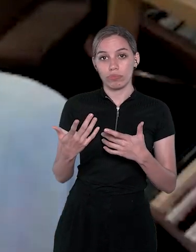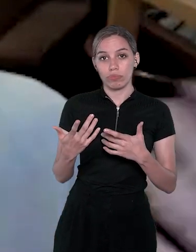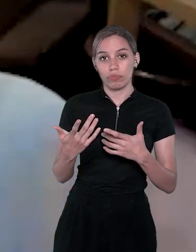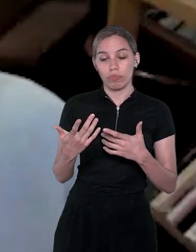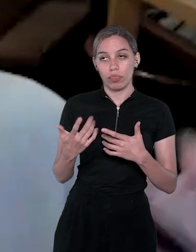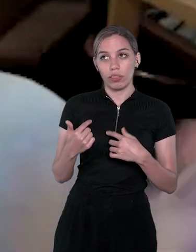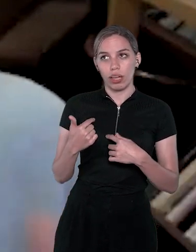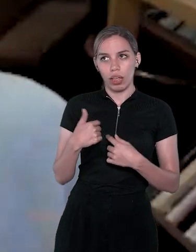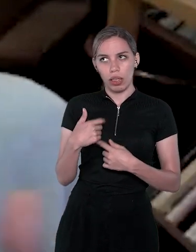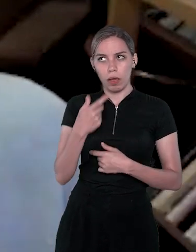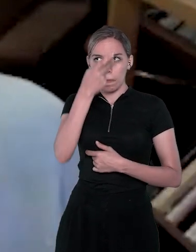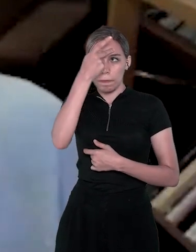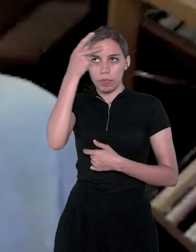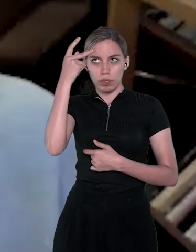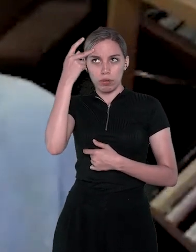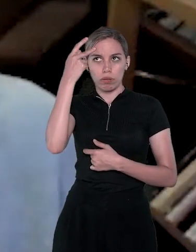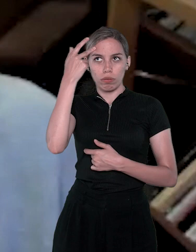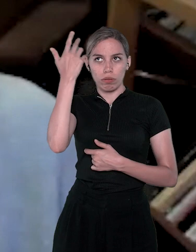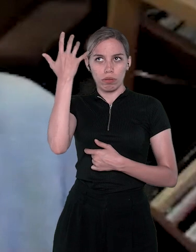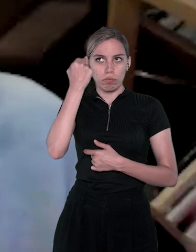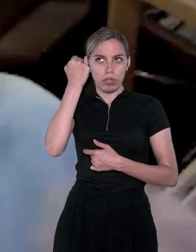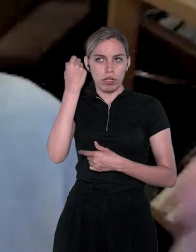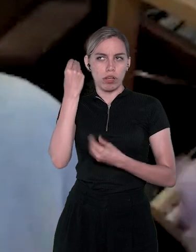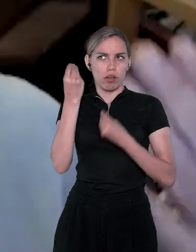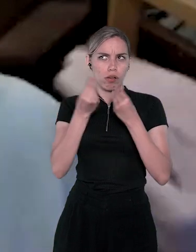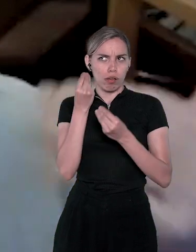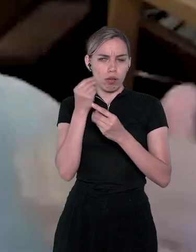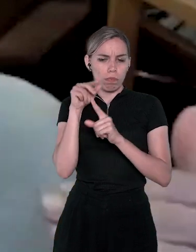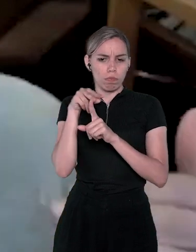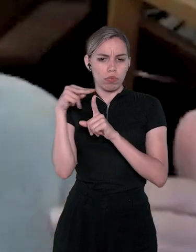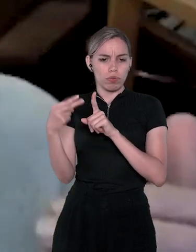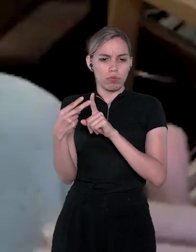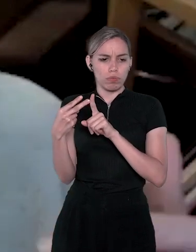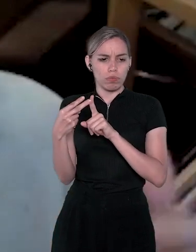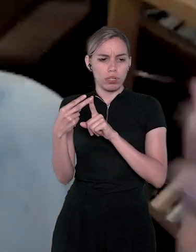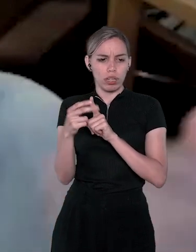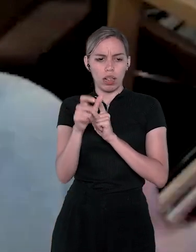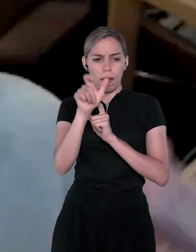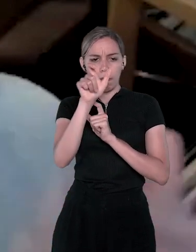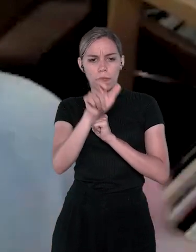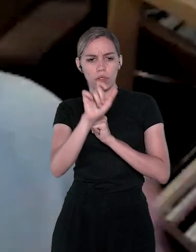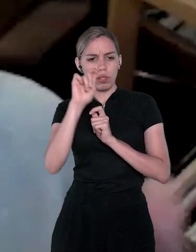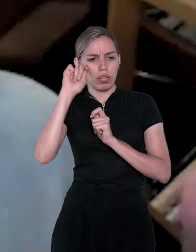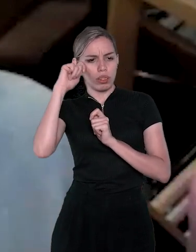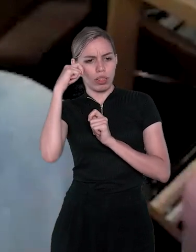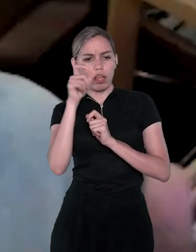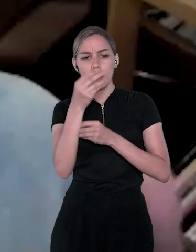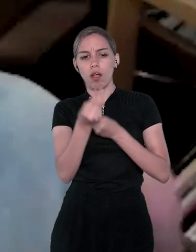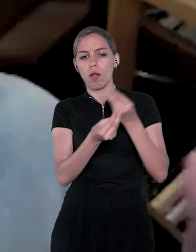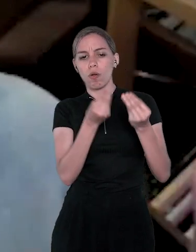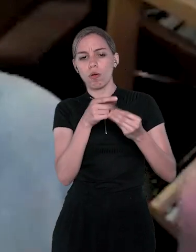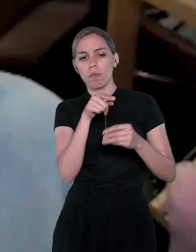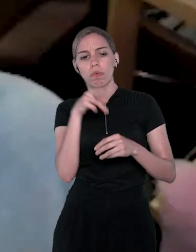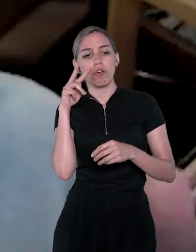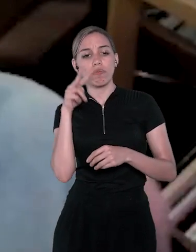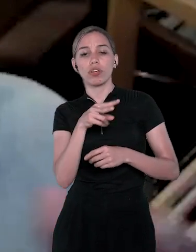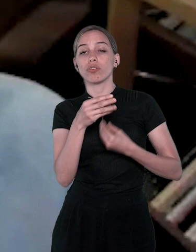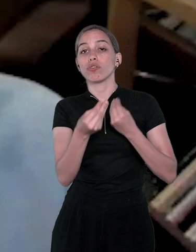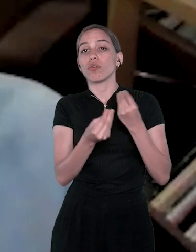né, de um homem branco. E aí, como é que o meu mundo branco vê o mundo